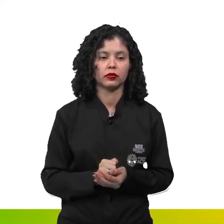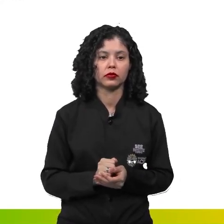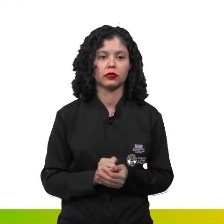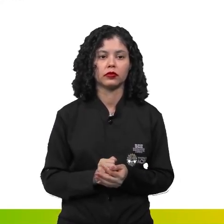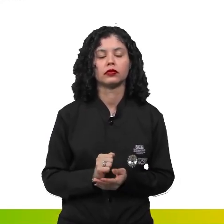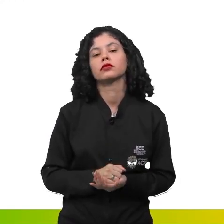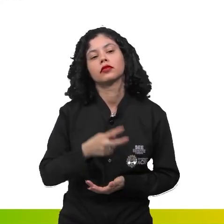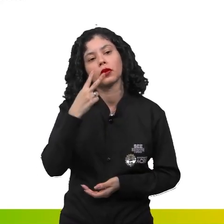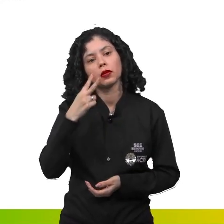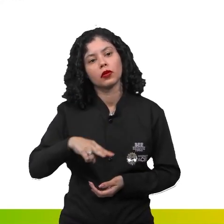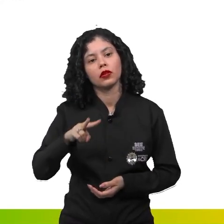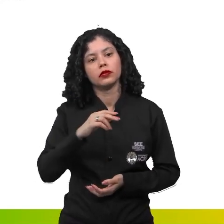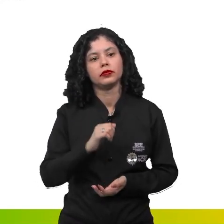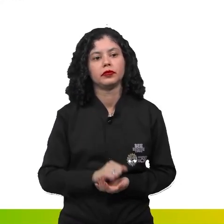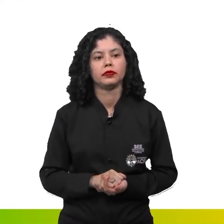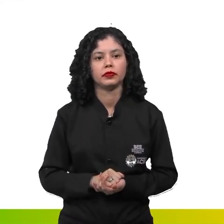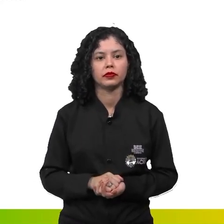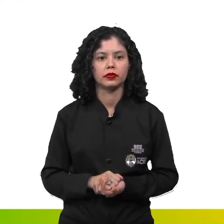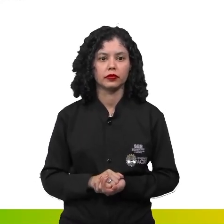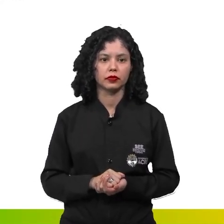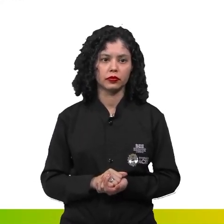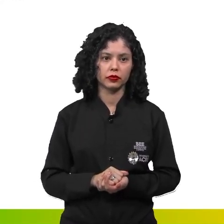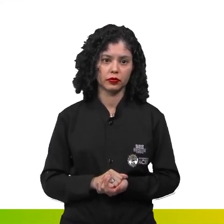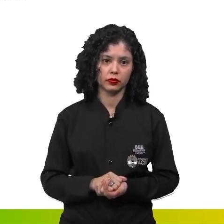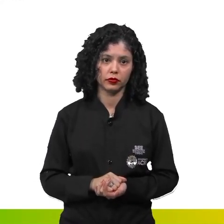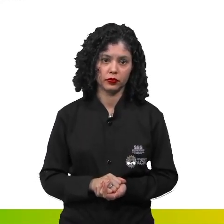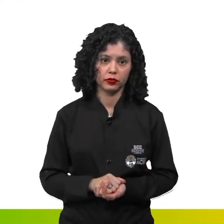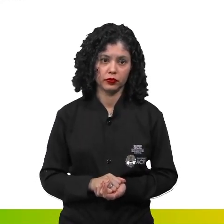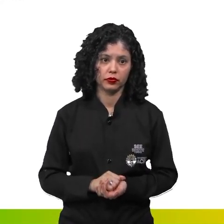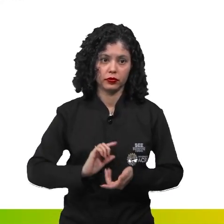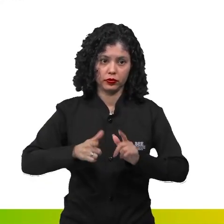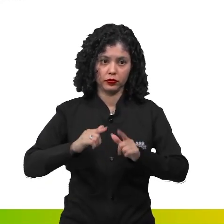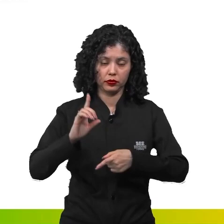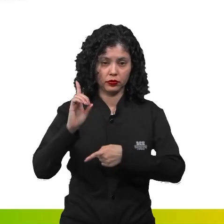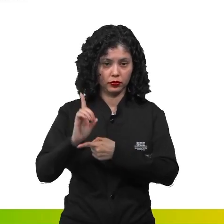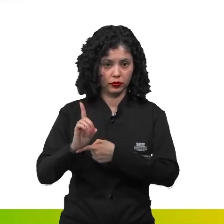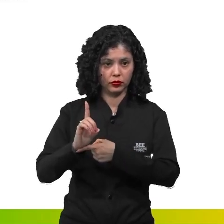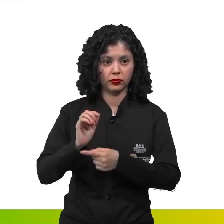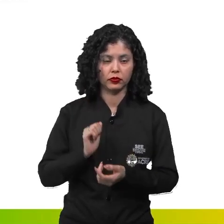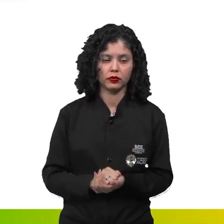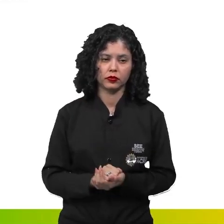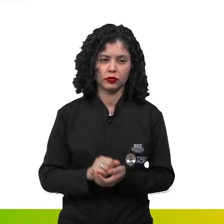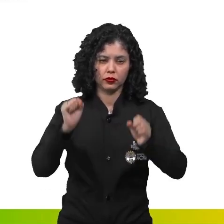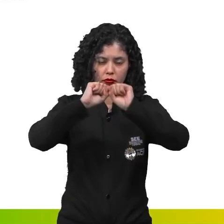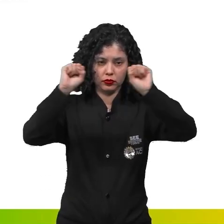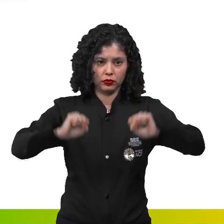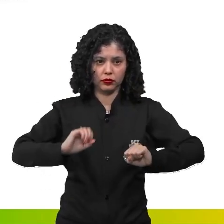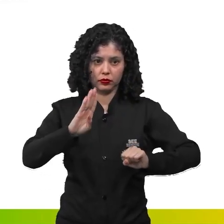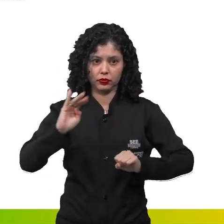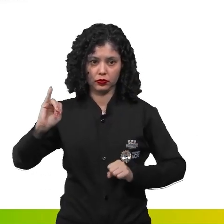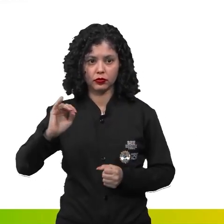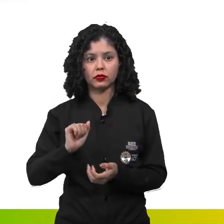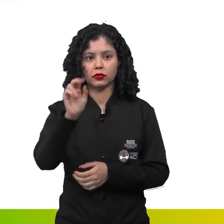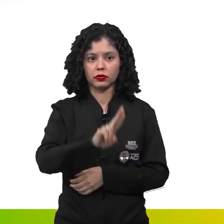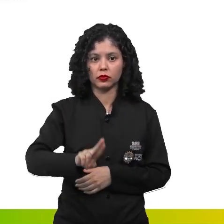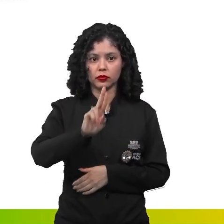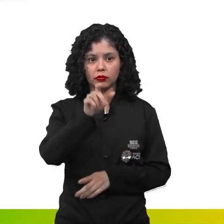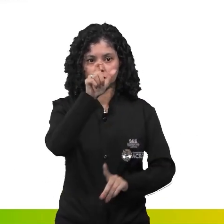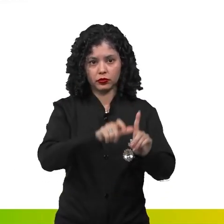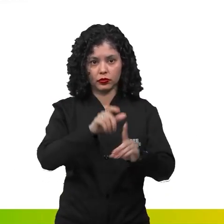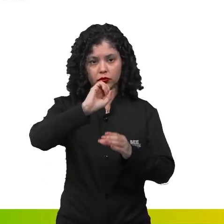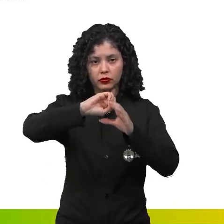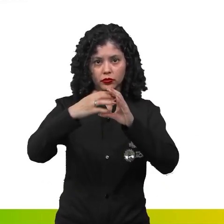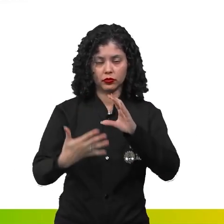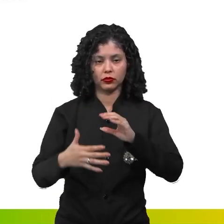correta. Vamos lá, só para a gente saber. A letra D diz assim: o sistema binário é utilizado